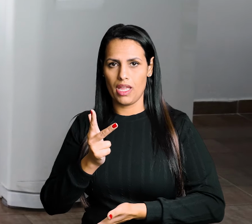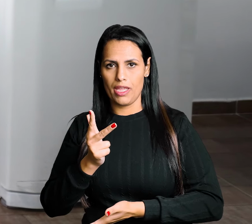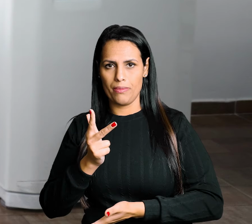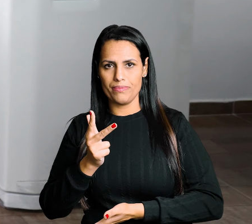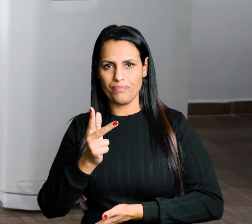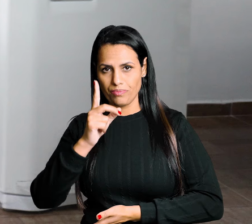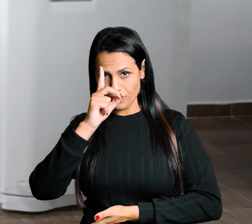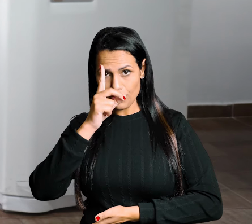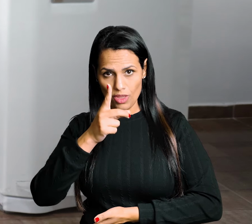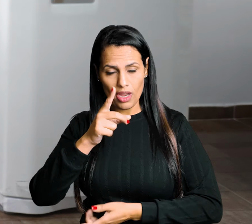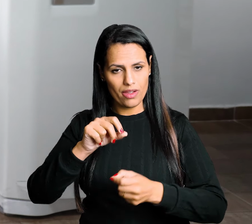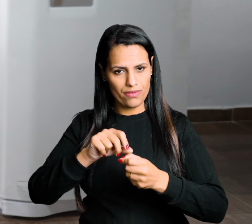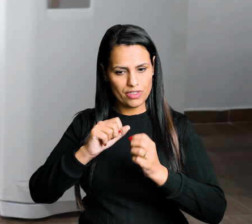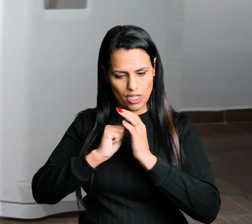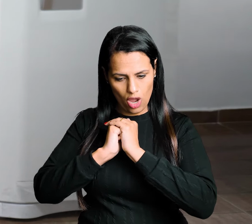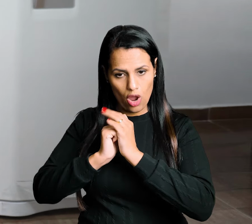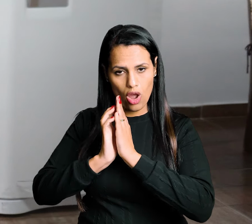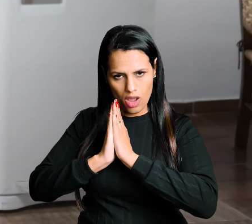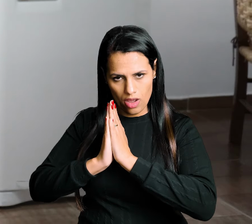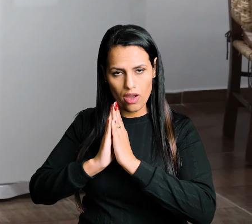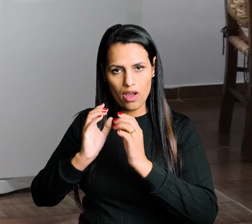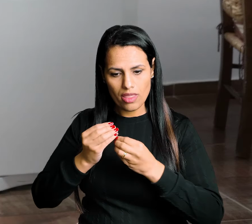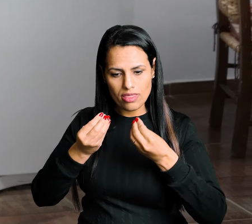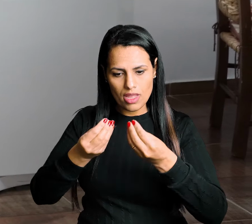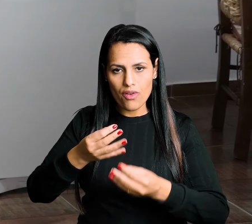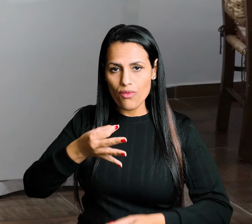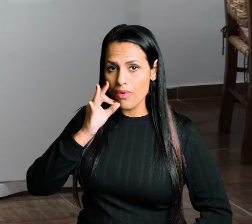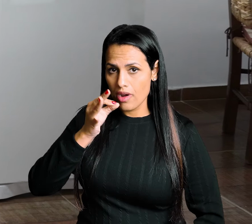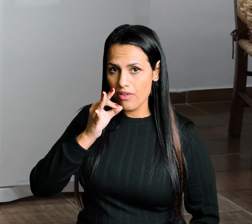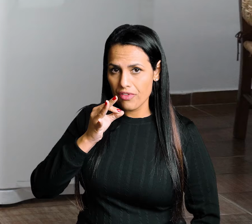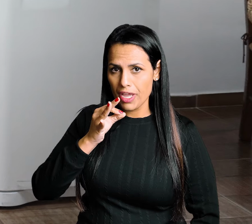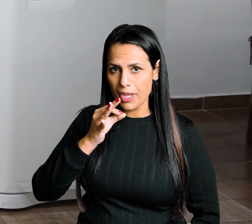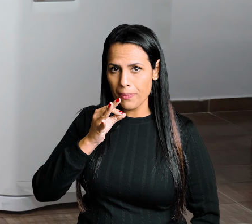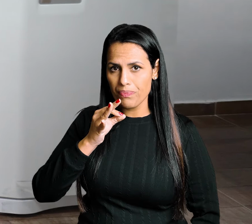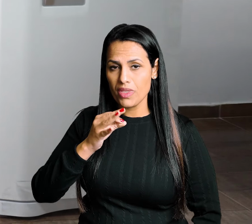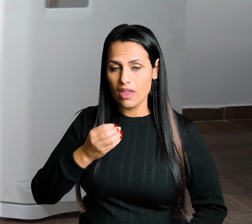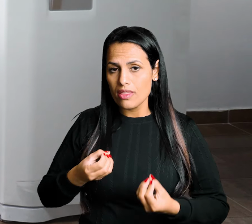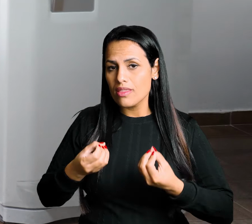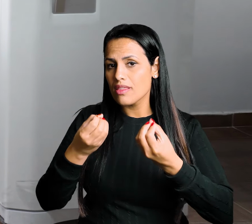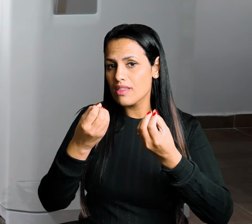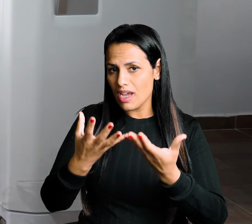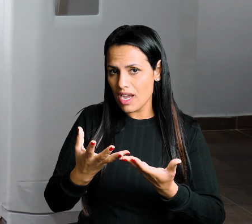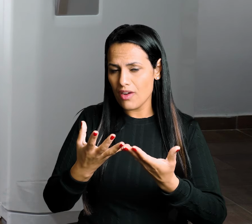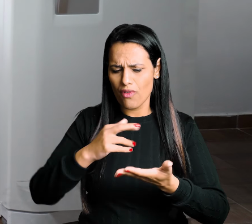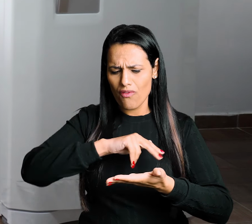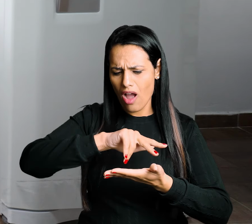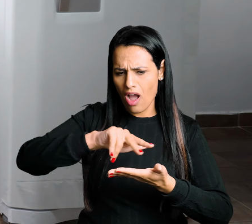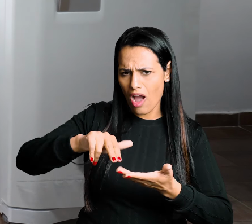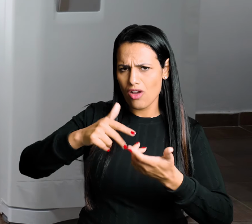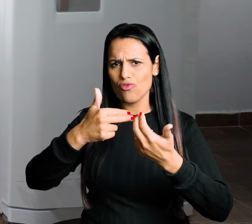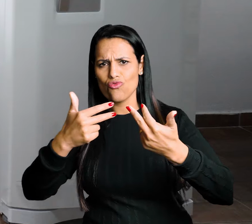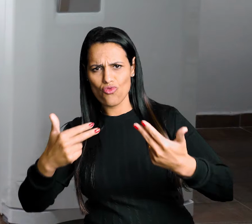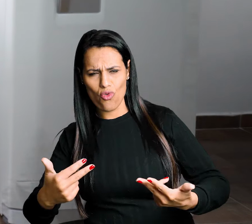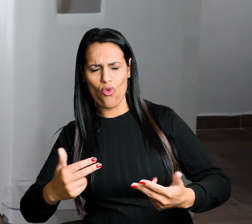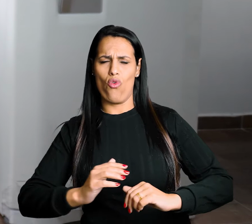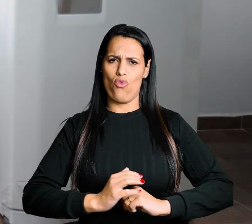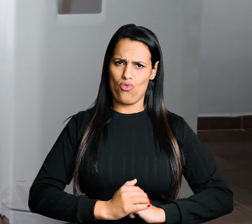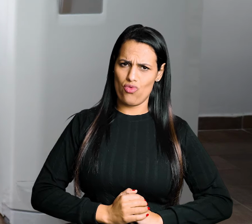da reza, né, ofereciam um café. E nesses cafés eram servidos várias coisas, né?